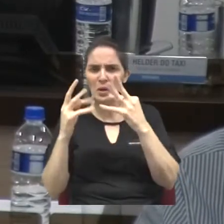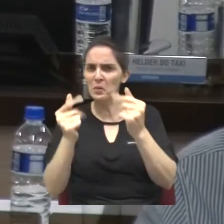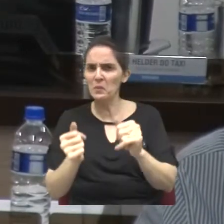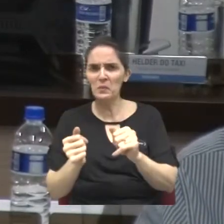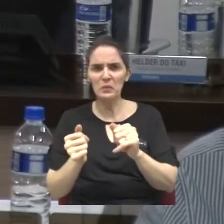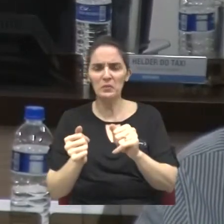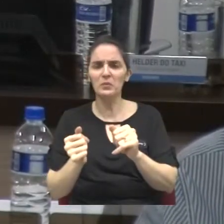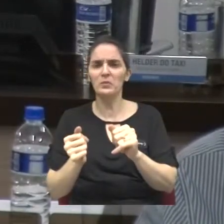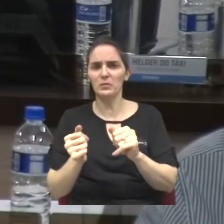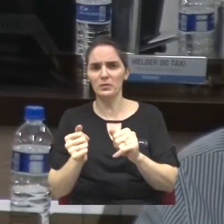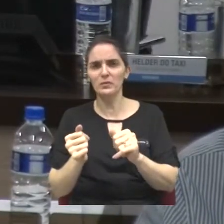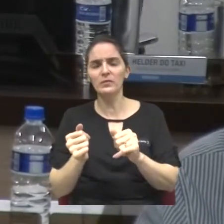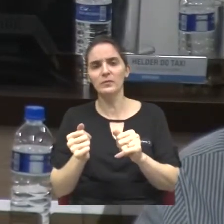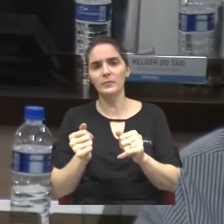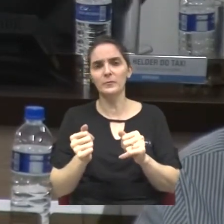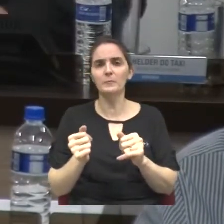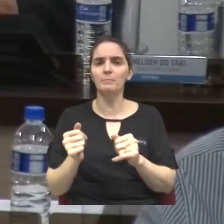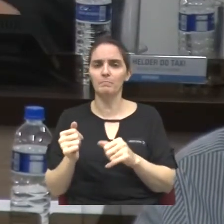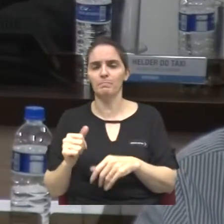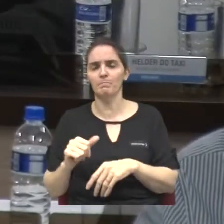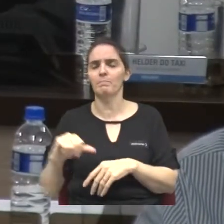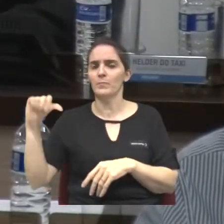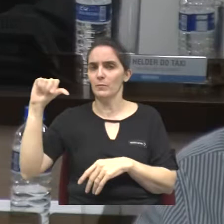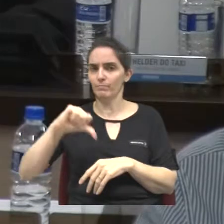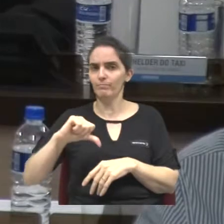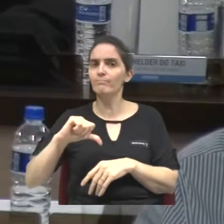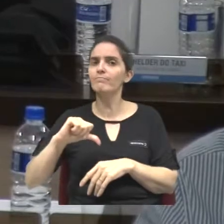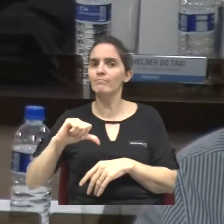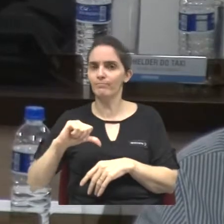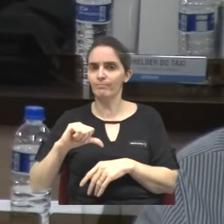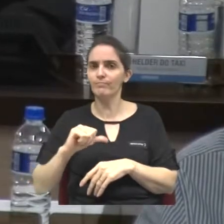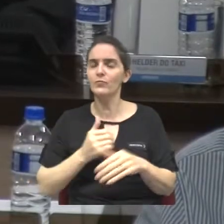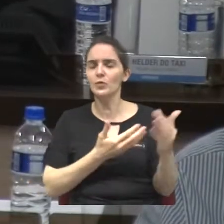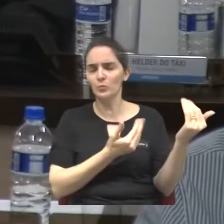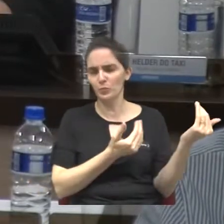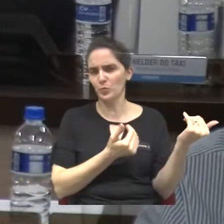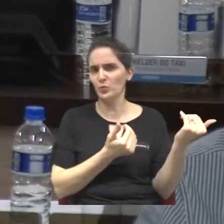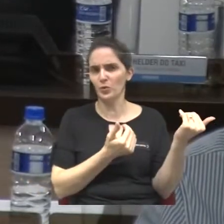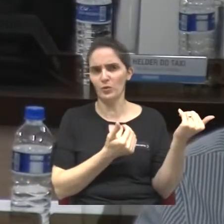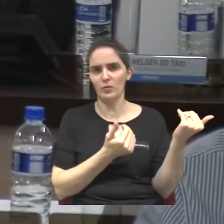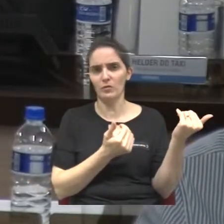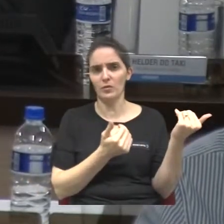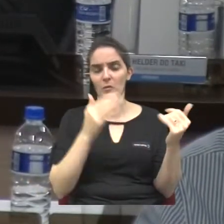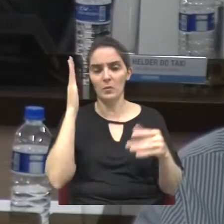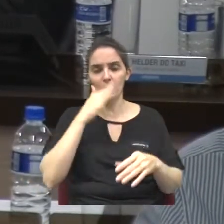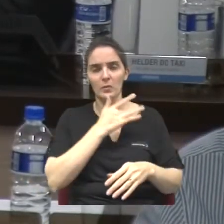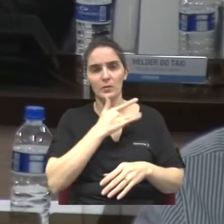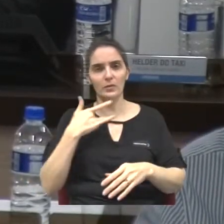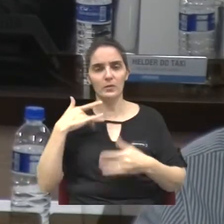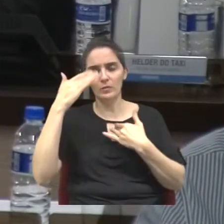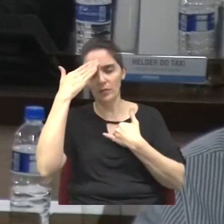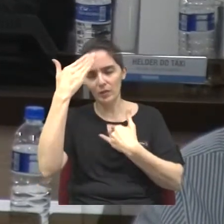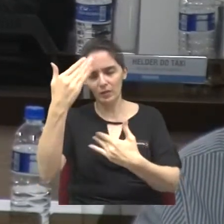prejudicial aos nossos jovens. Então, muito obrigada a todos, senhor presidente.